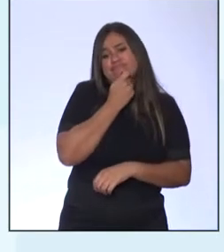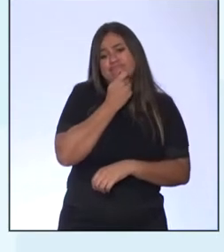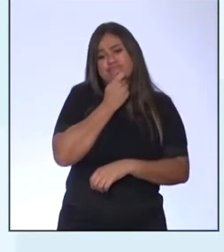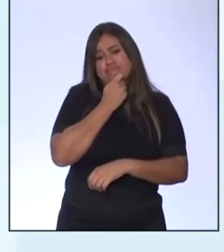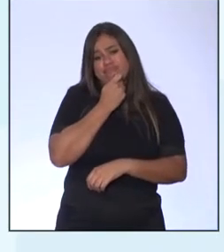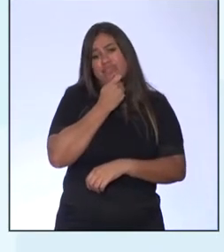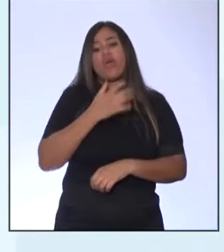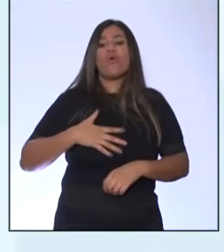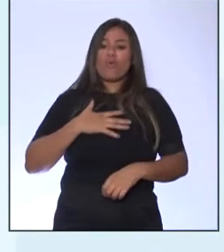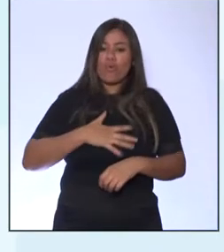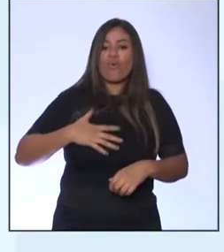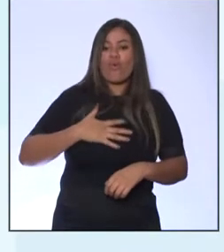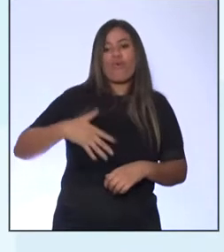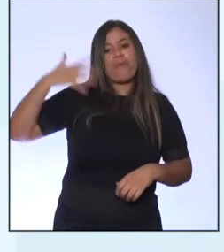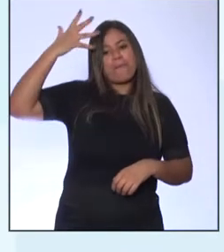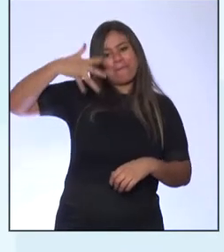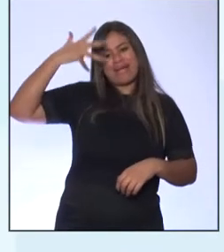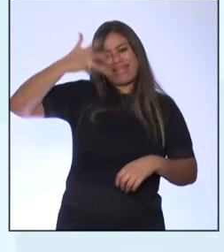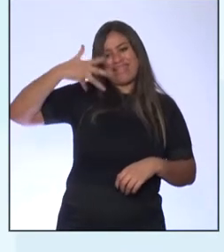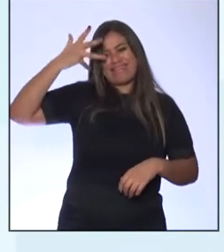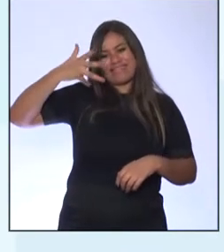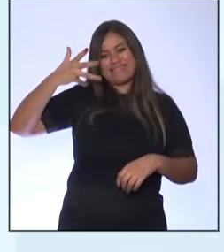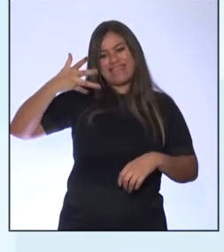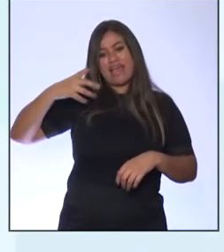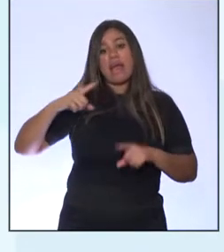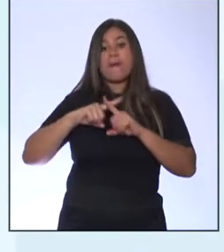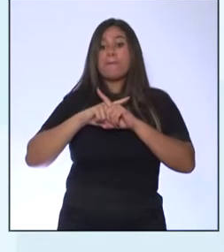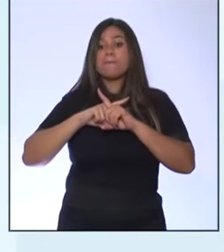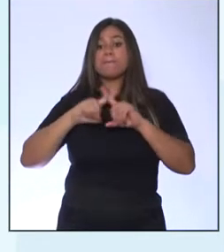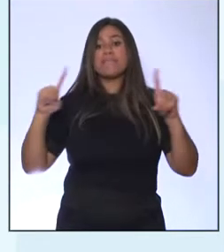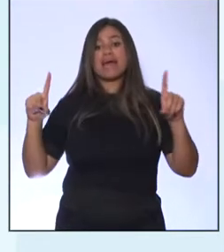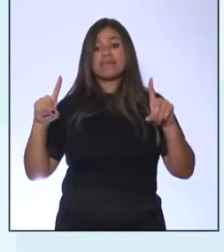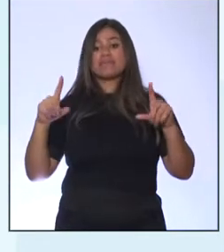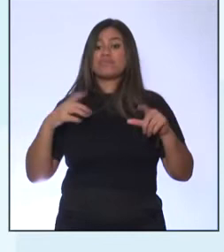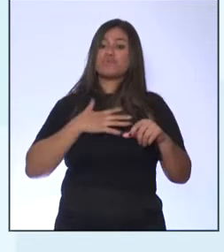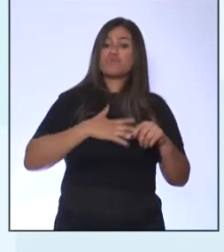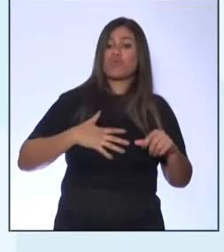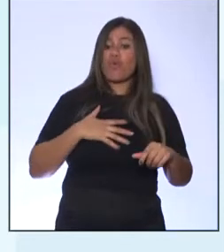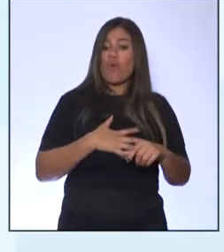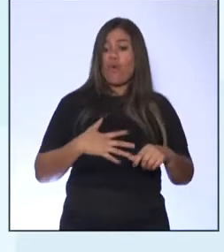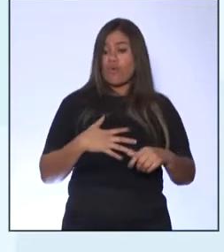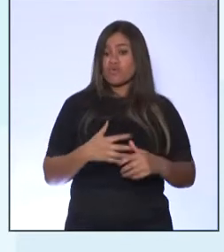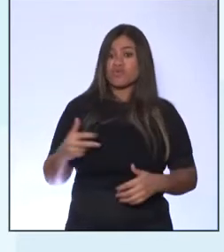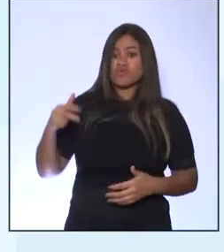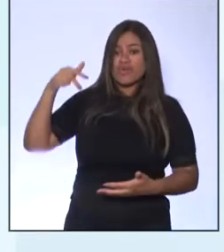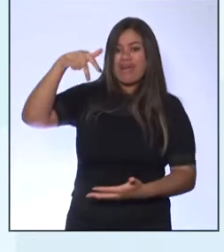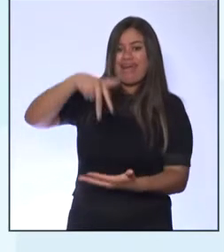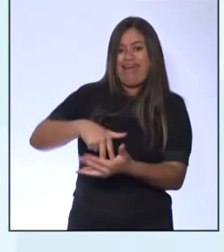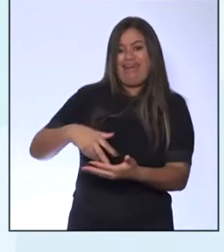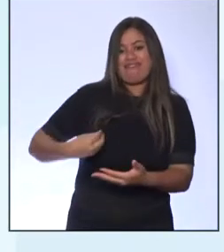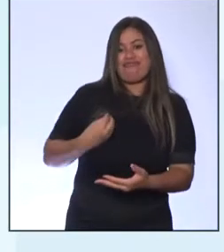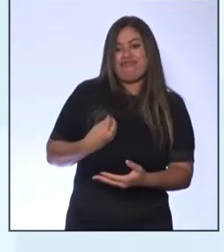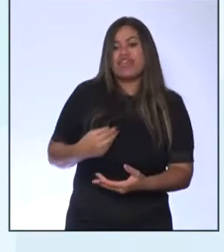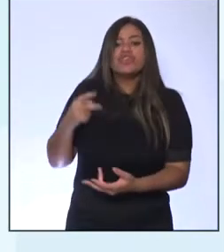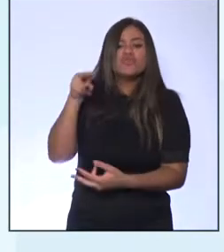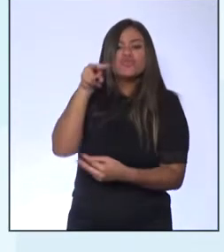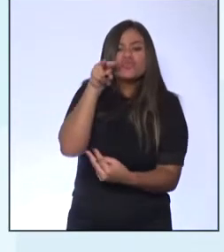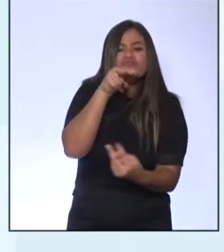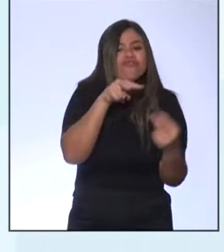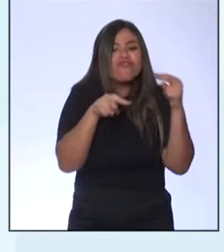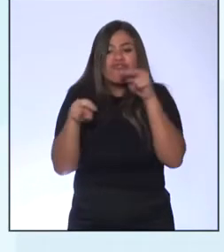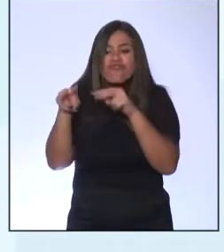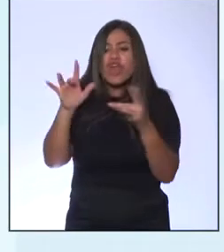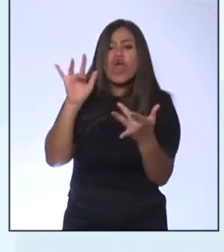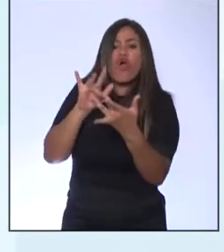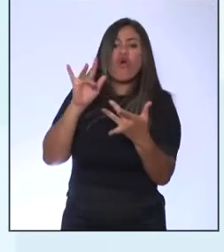adoro fazer palestra, mas a minha cultura é da palestra presencial, das aulas presenciais, foram quase